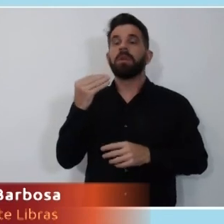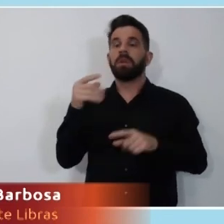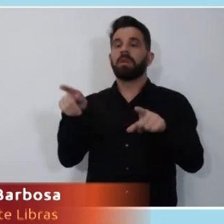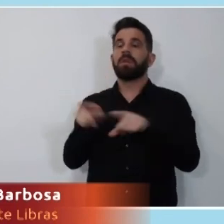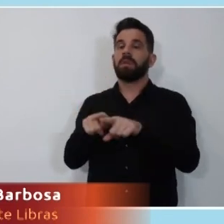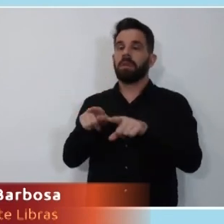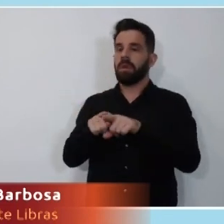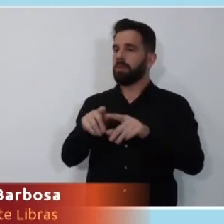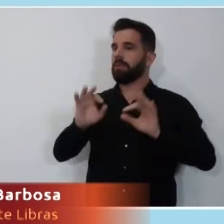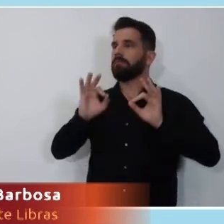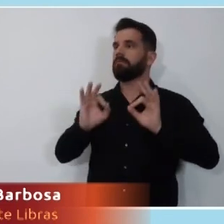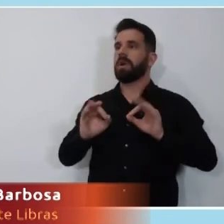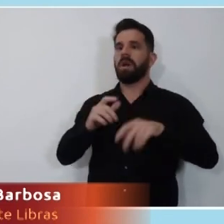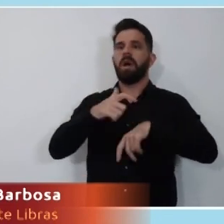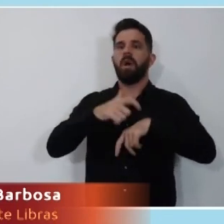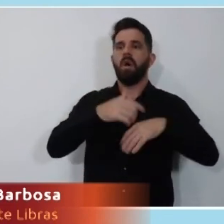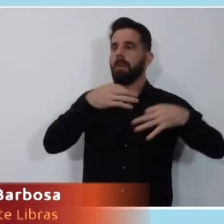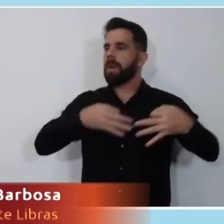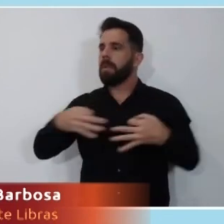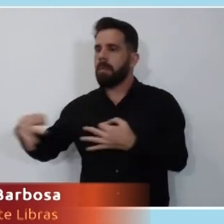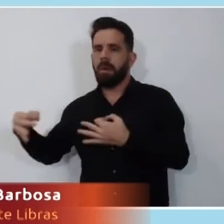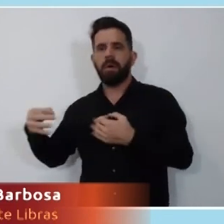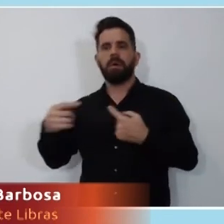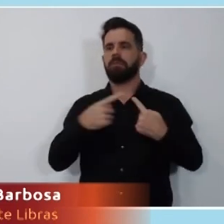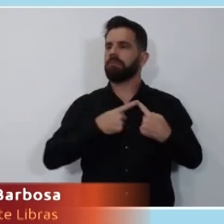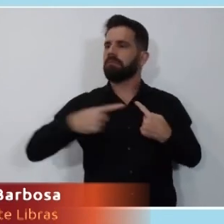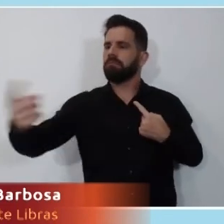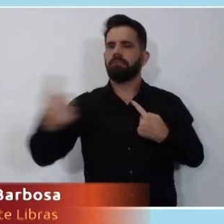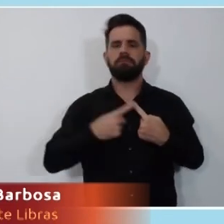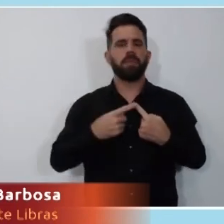mobilidade eficiente. Não são 3 tipos de diretrizes que todos vamos ter que